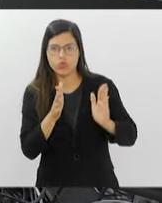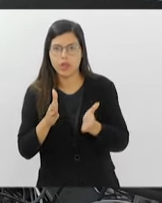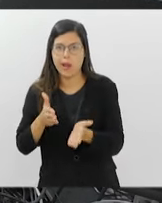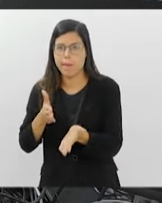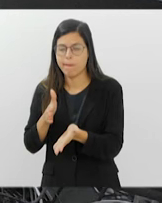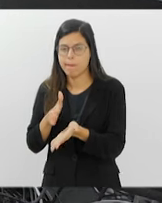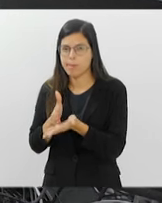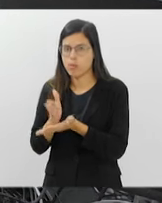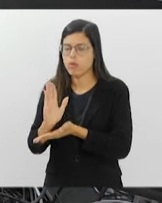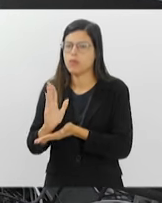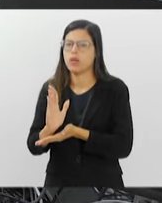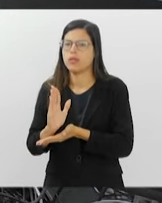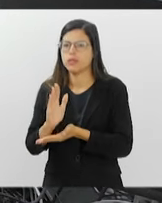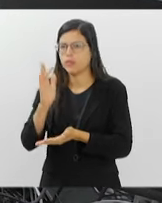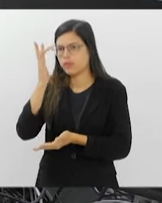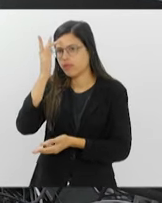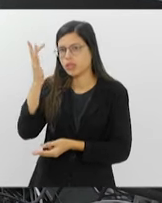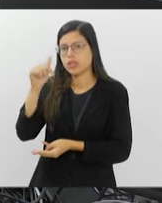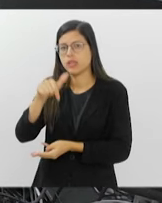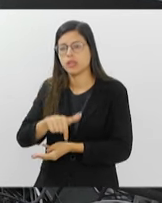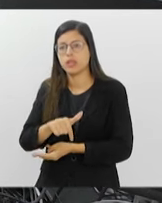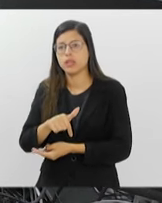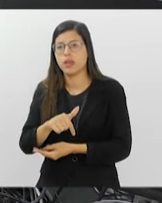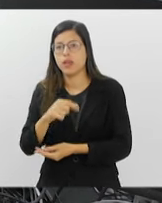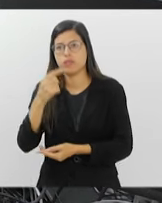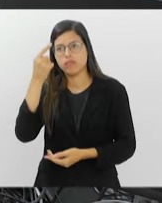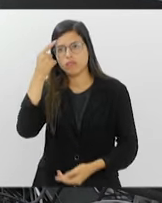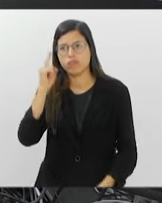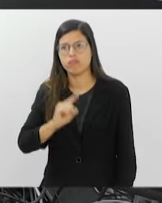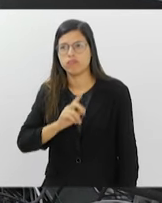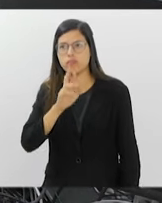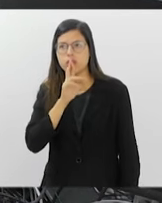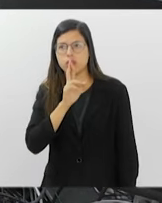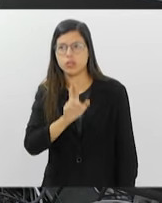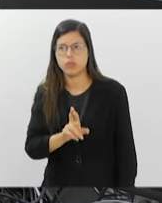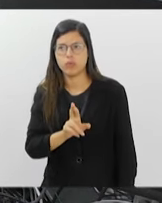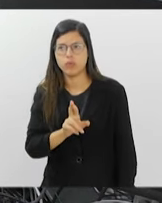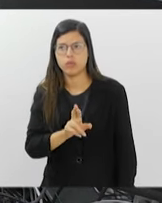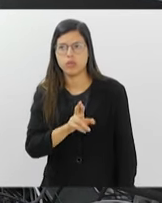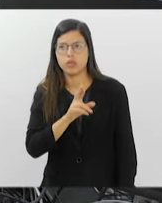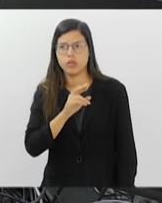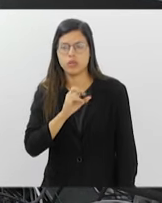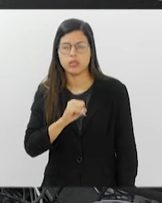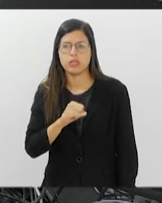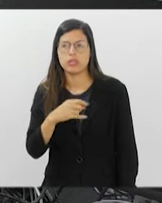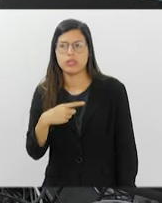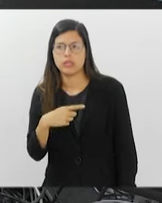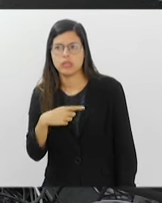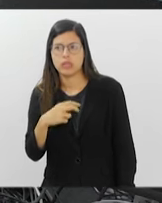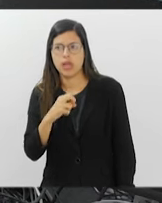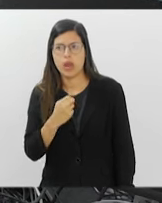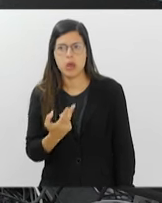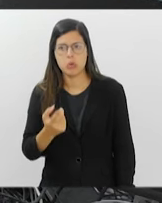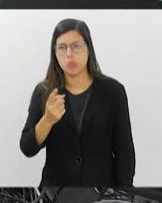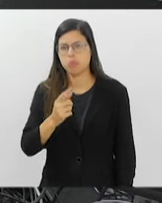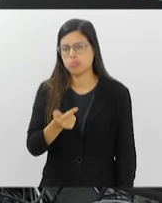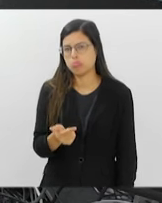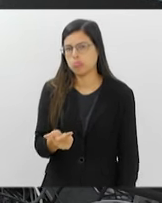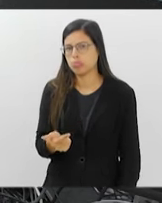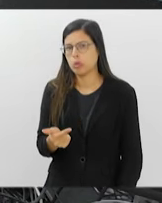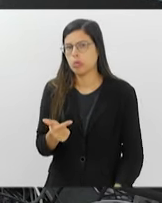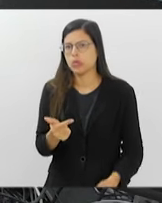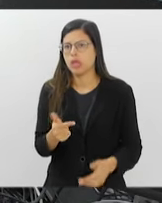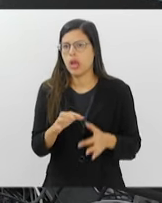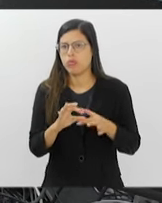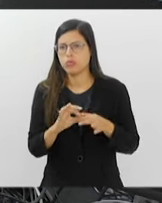para facilitar e agora eu não sei responder o senhor se há ou não há autorização emitida pelo corpo de